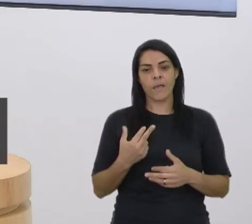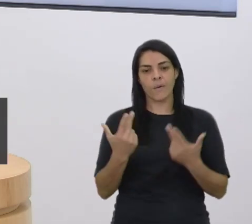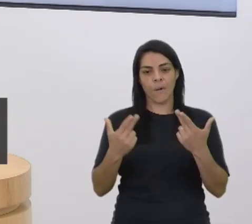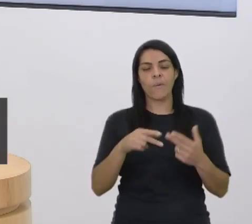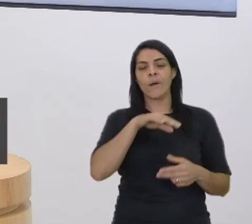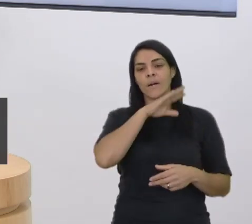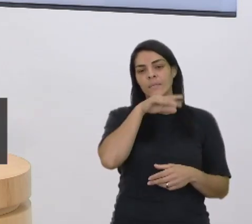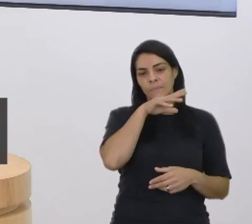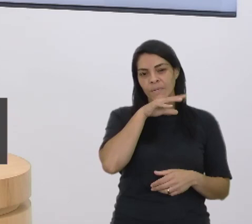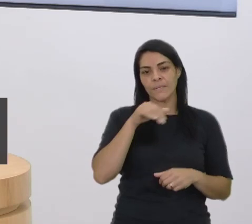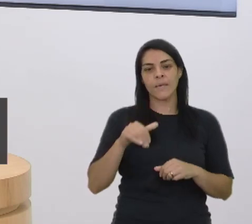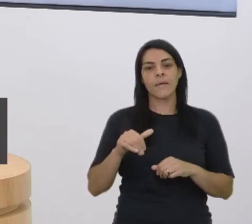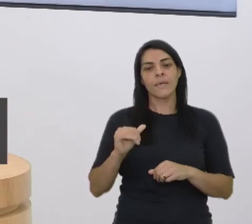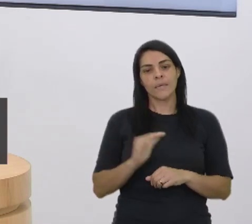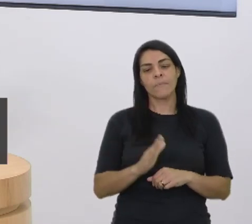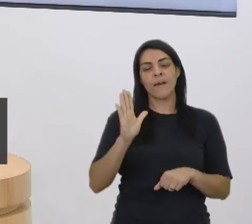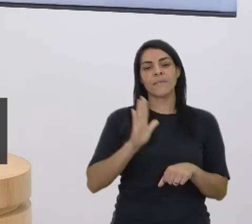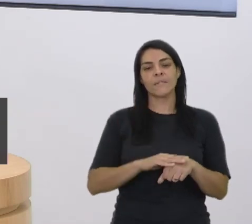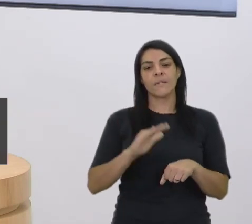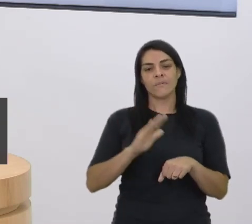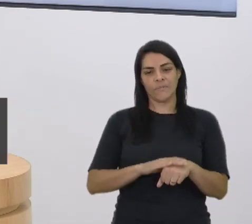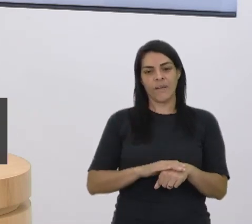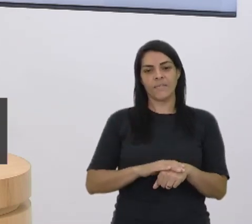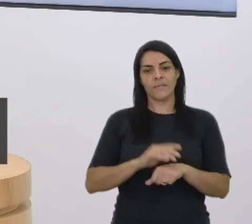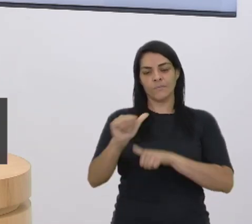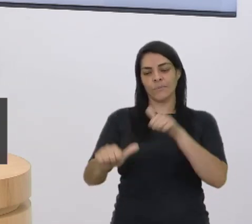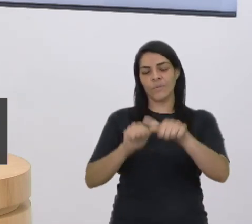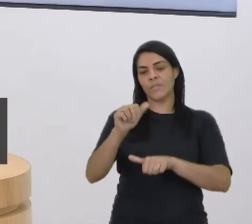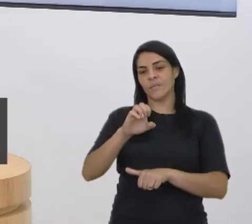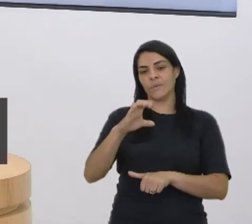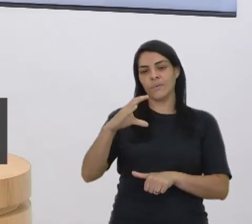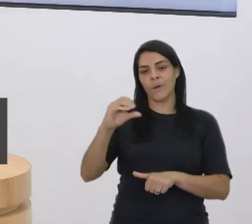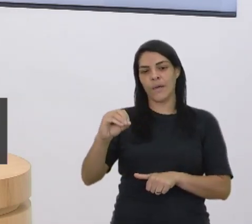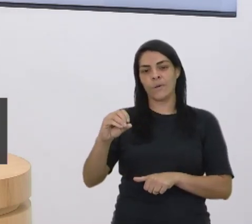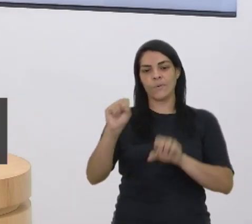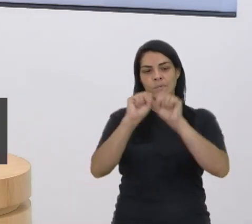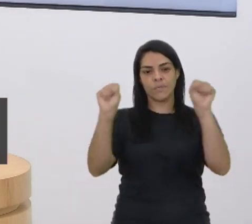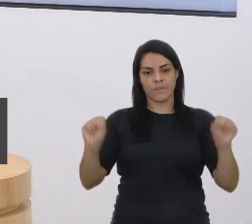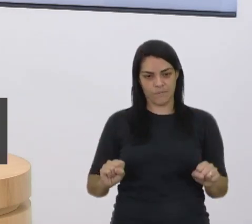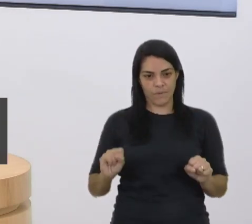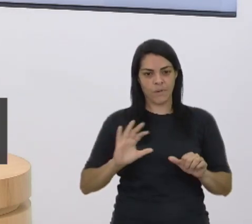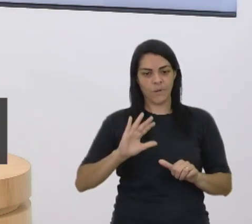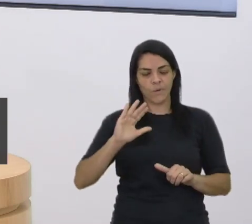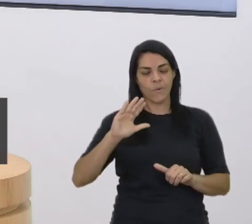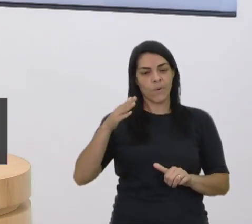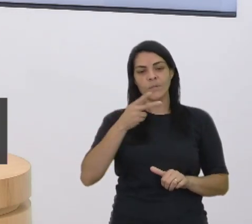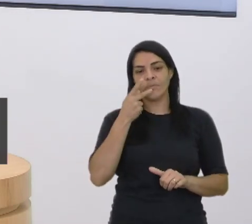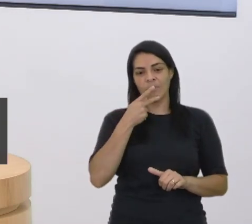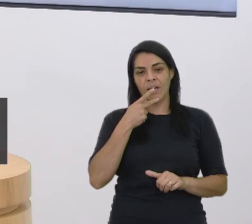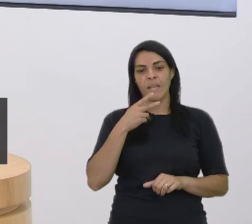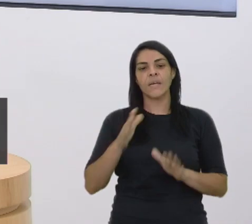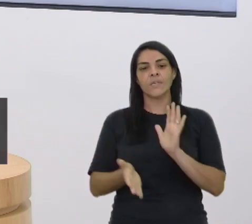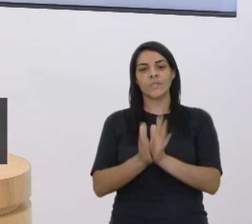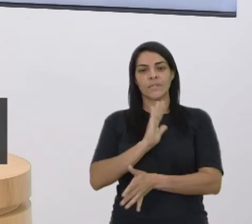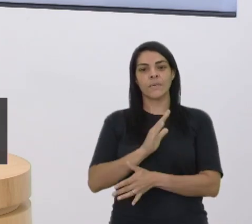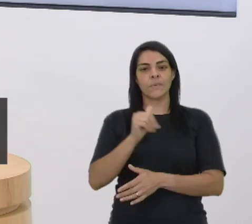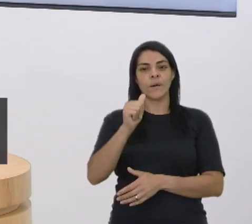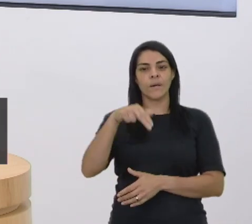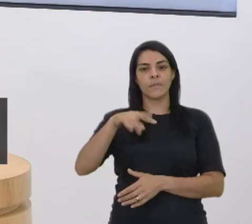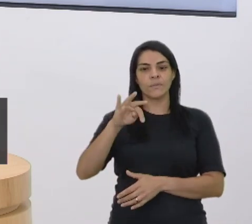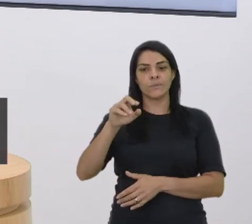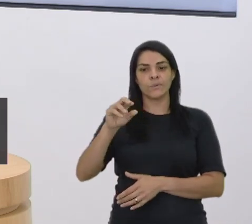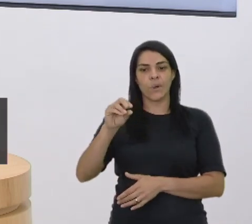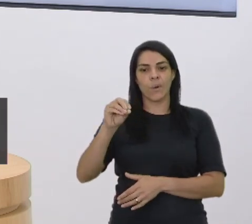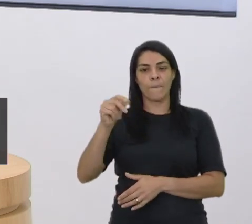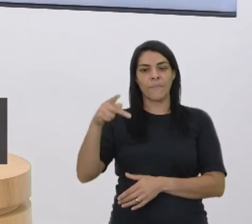mais causam mudanças nesses ecossistemas, né? Que é o que a gente fala da ação antrópica, tá? E esses ecossistemas,